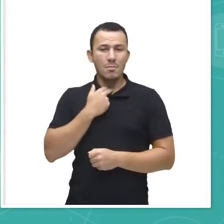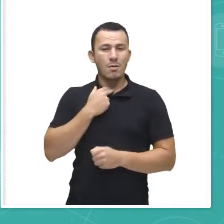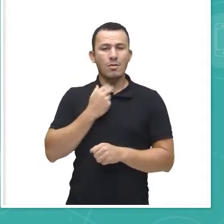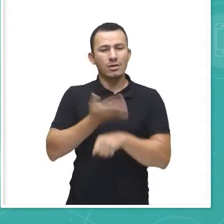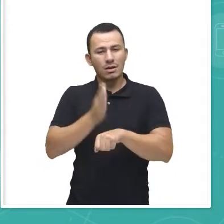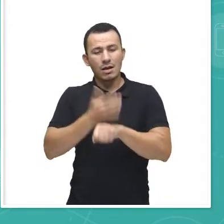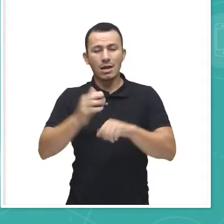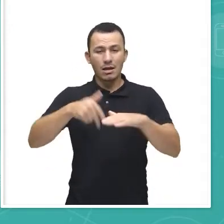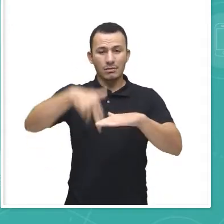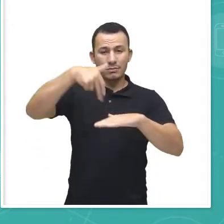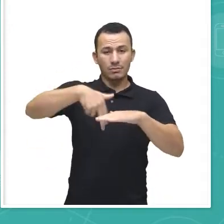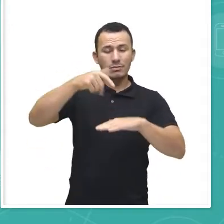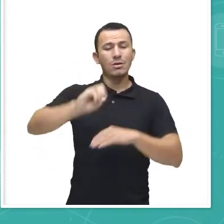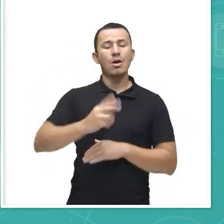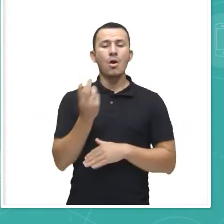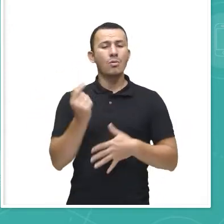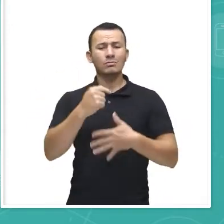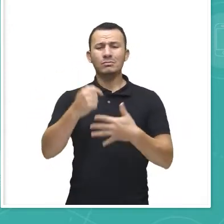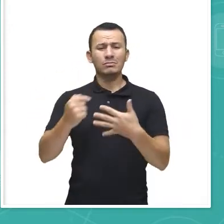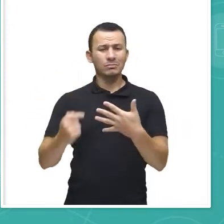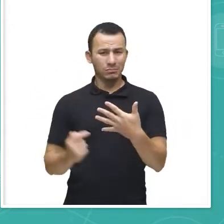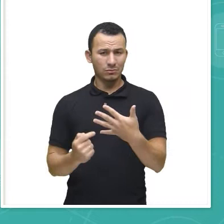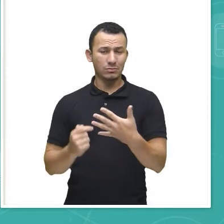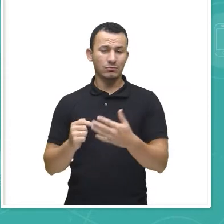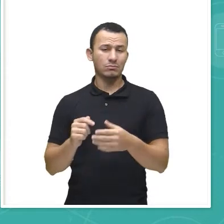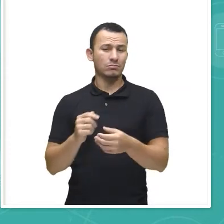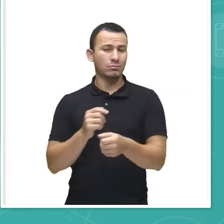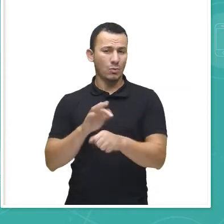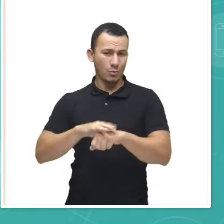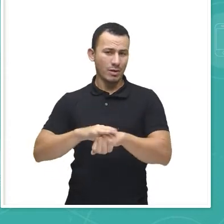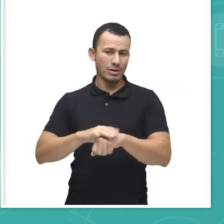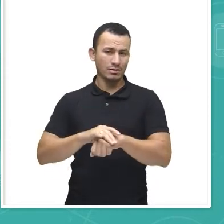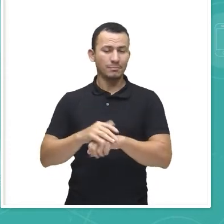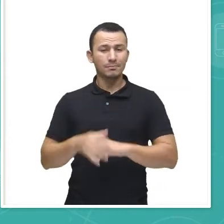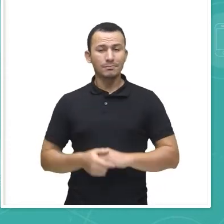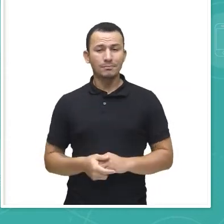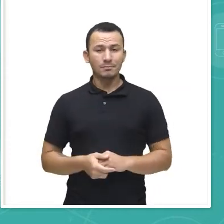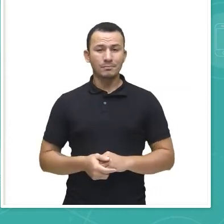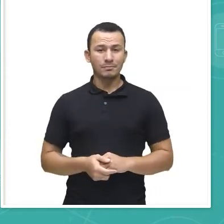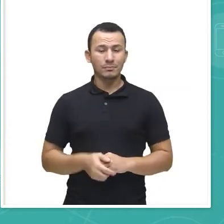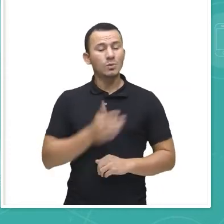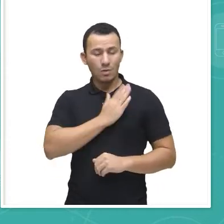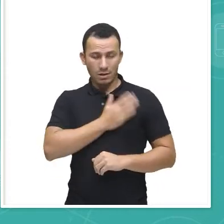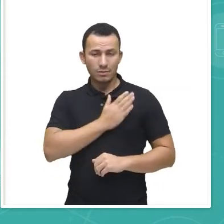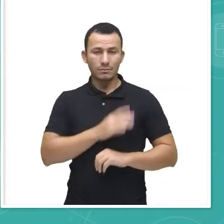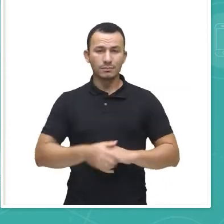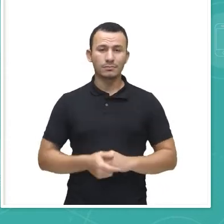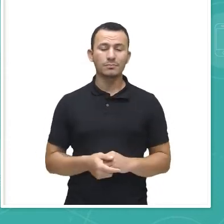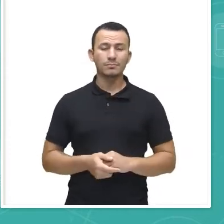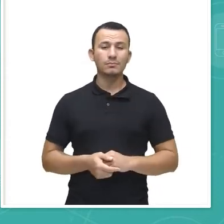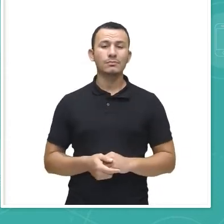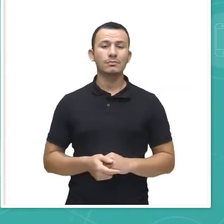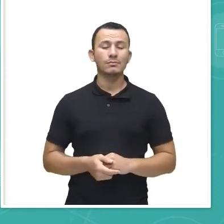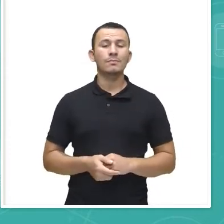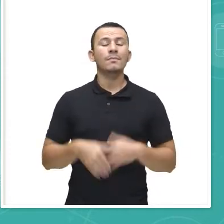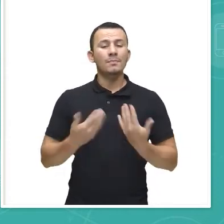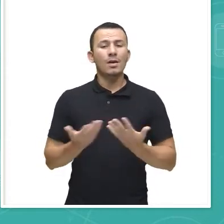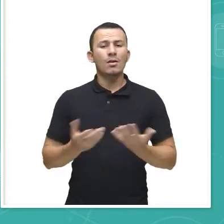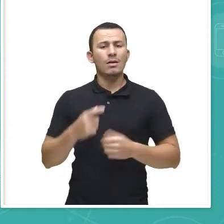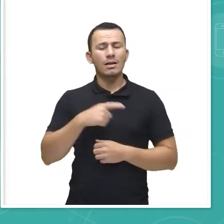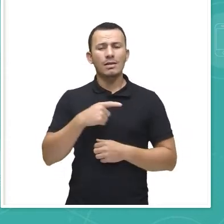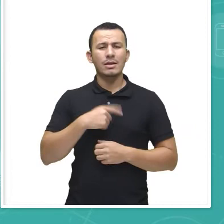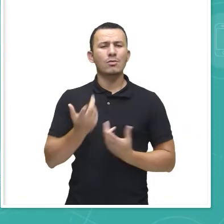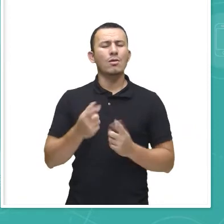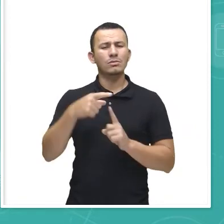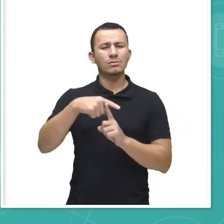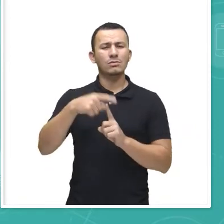hidroginástica ou qualquer outra doença cardíaca, certo? E aí vamos ver aqui quais são os aparelhos que